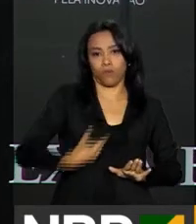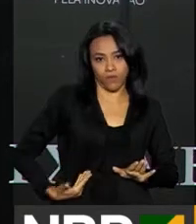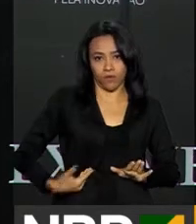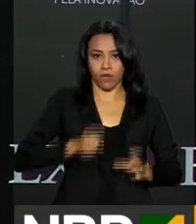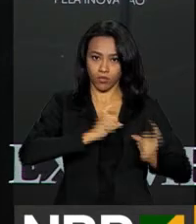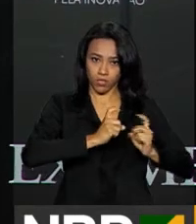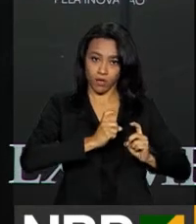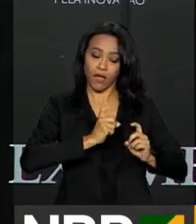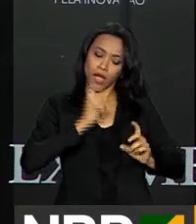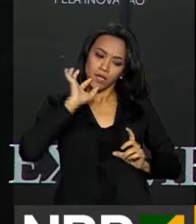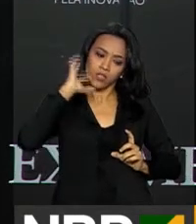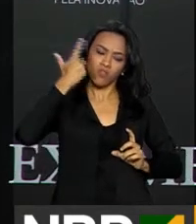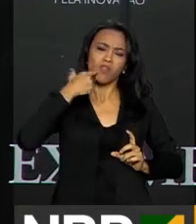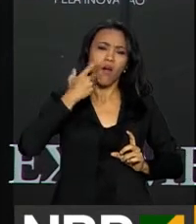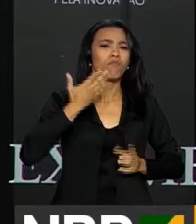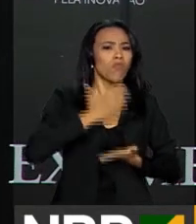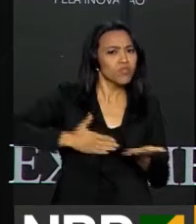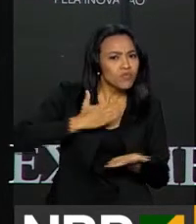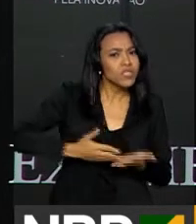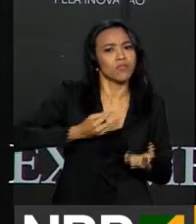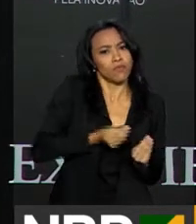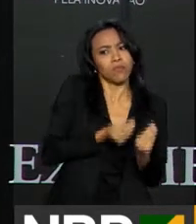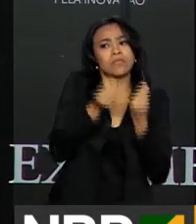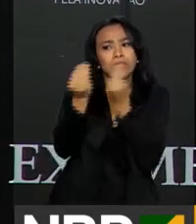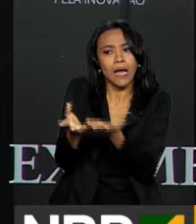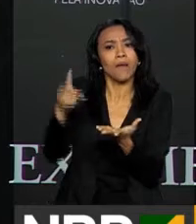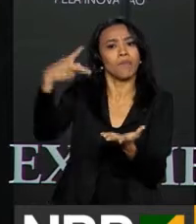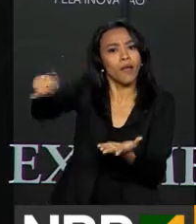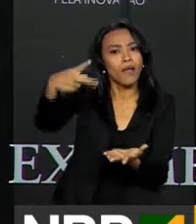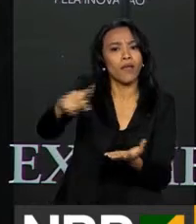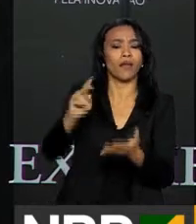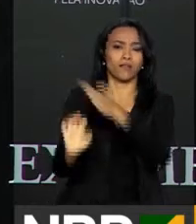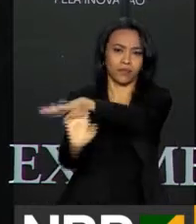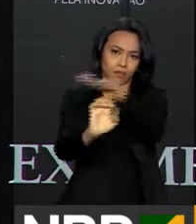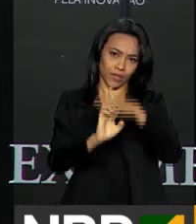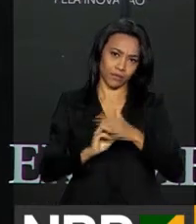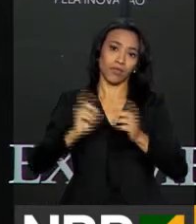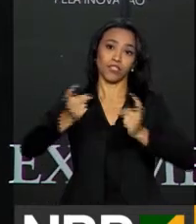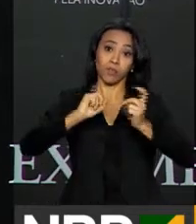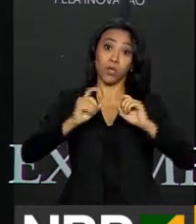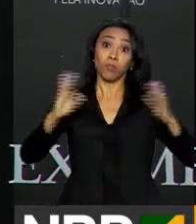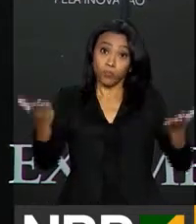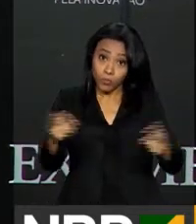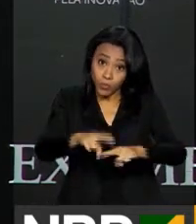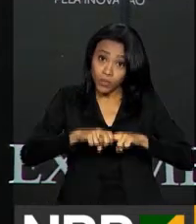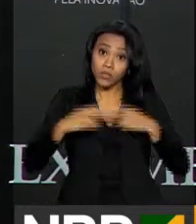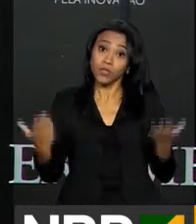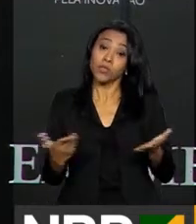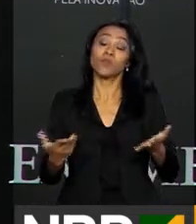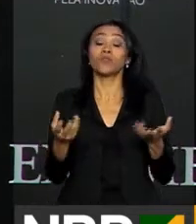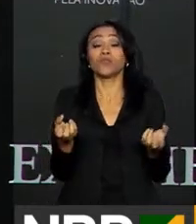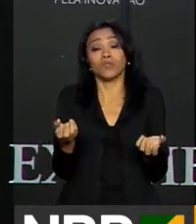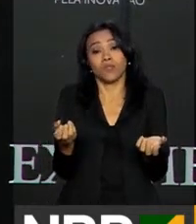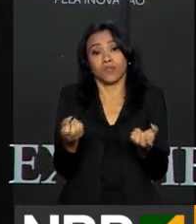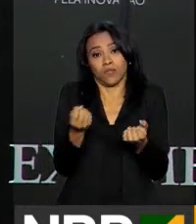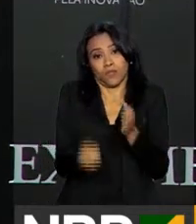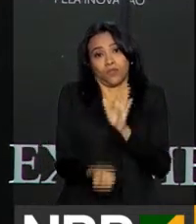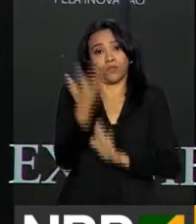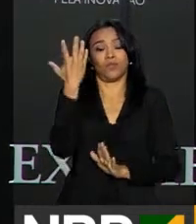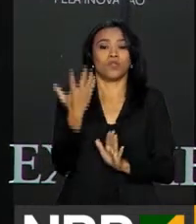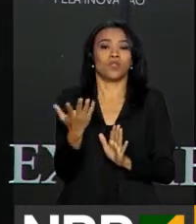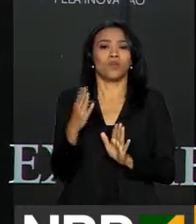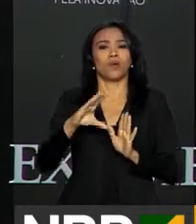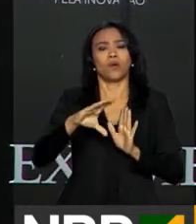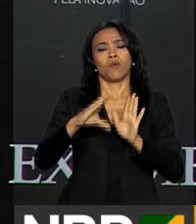E daí nasceu a ideia das concessões, das autorizações e hoje até das privatizações. Nós até criamos